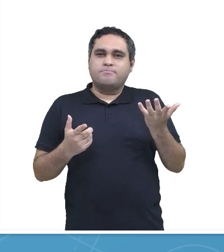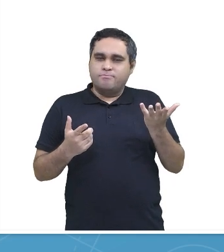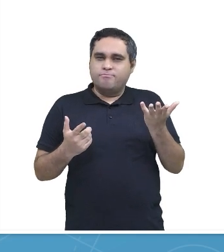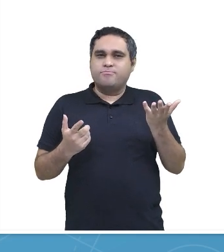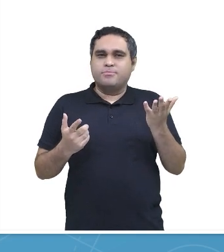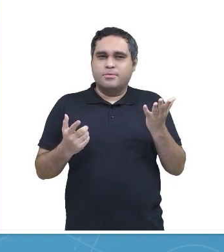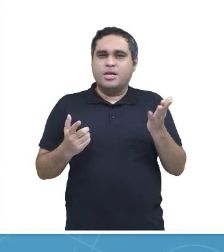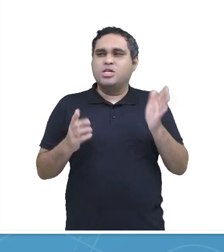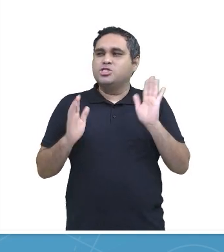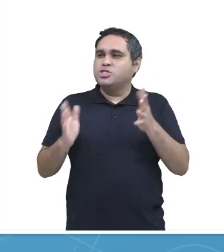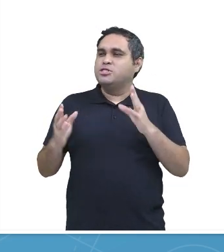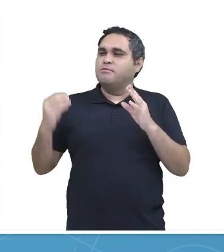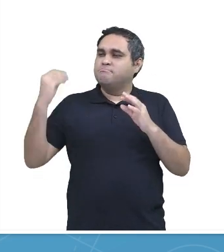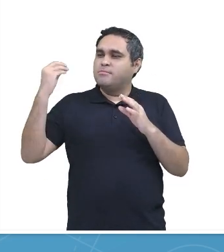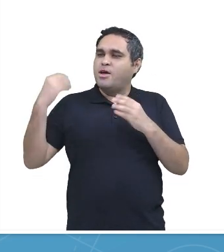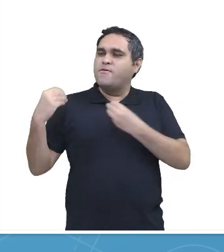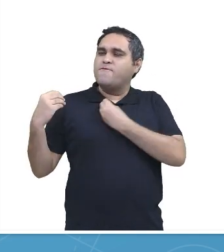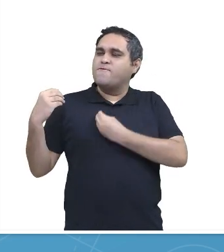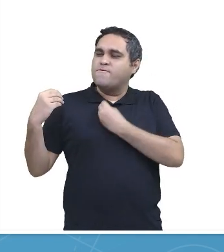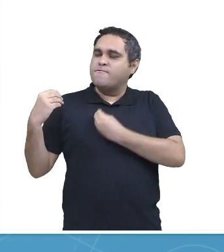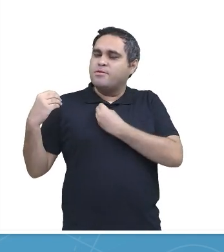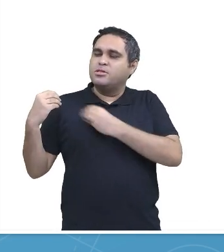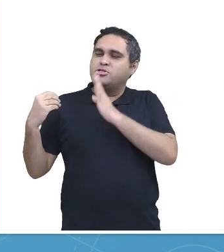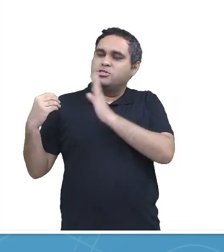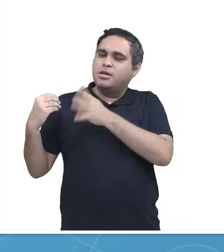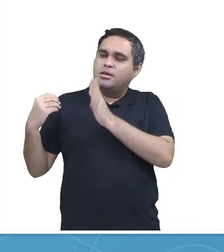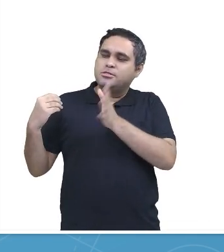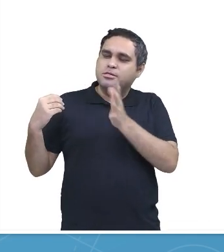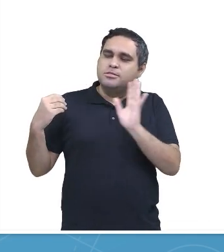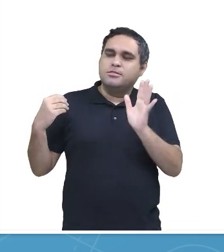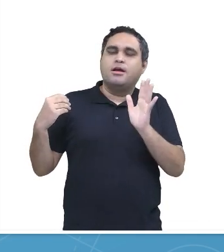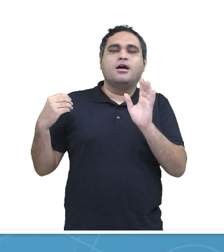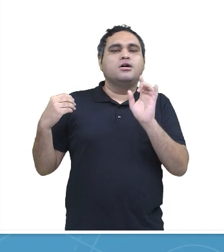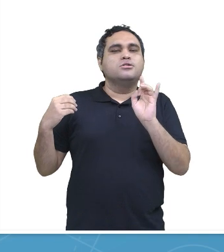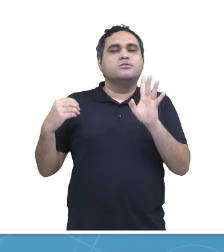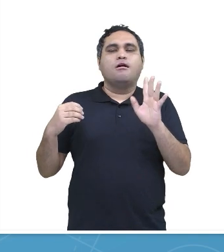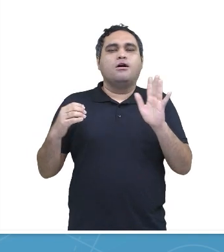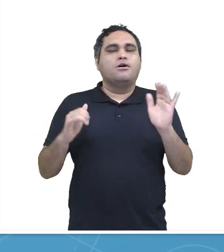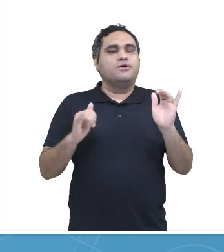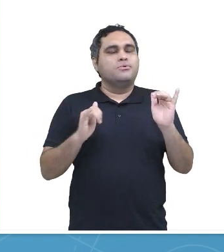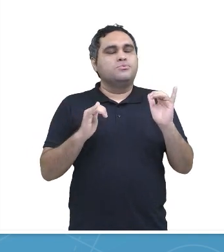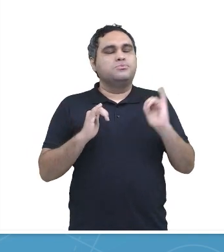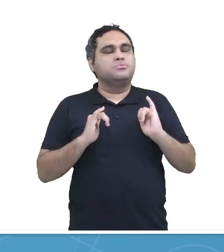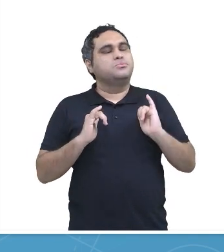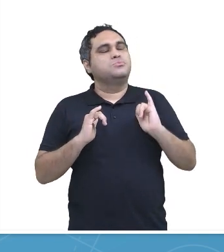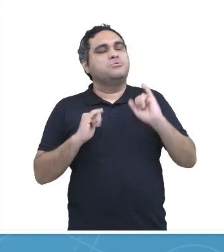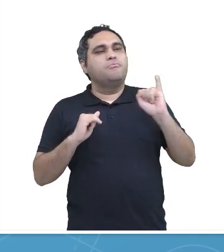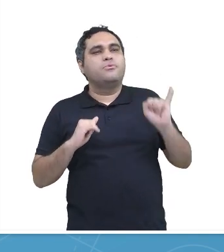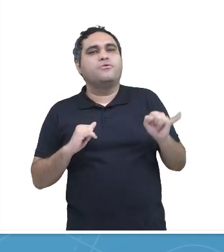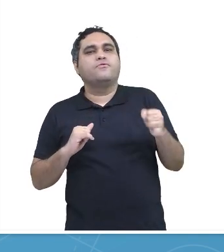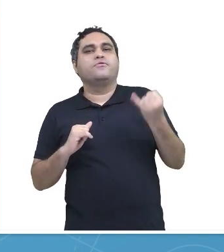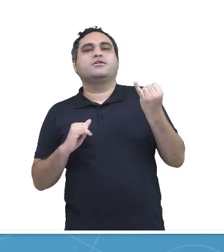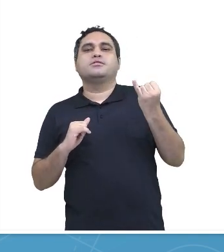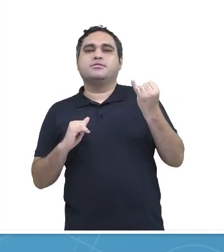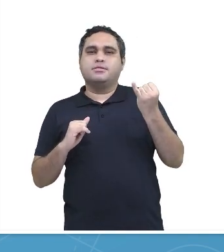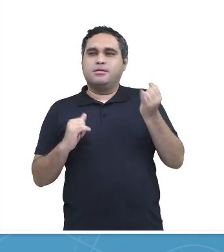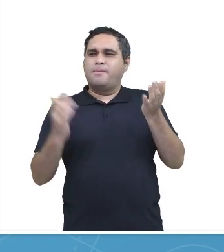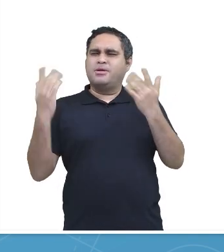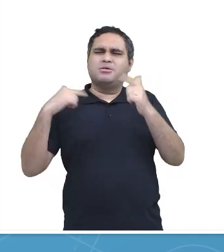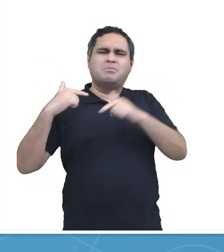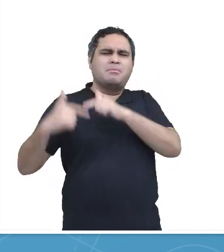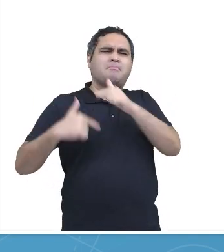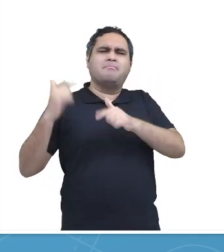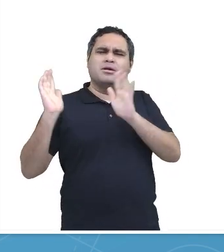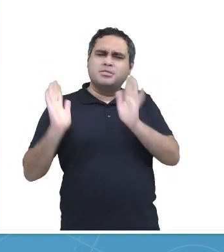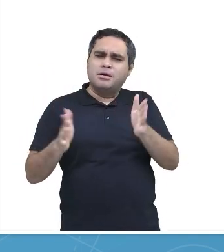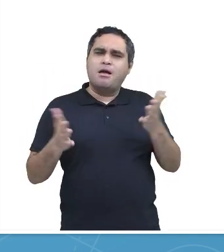simplesmente aproveitando tudo aquilo que ele pôde conquistar, que pôde então fazer ao longo de sua vida. Então,